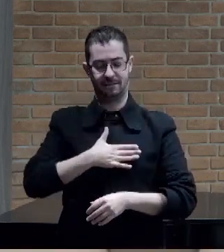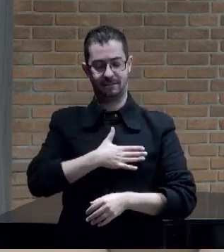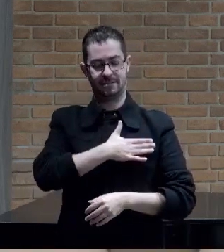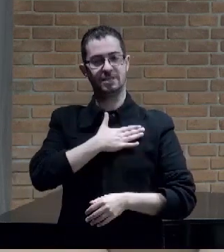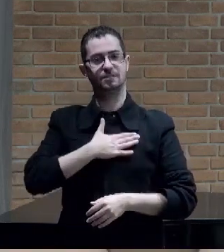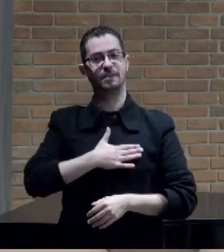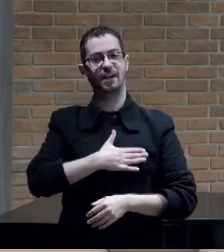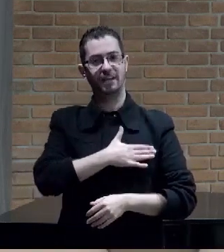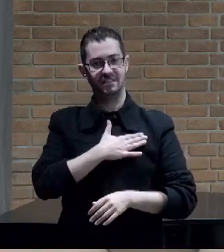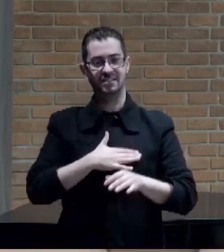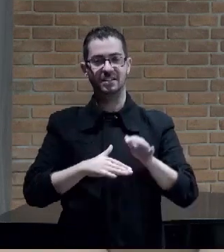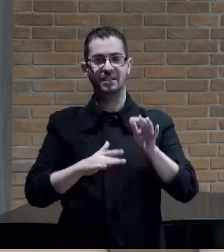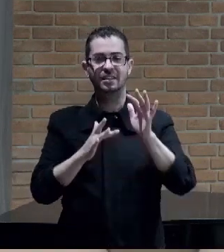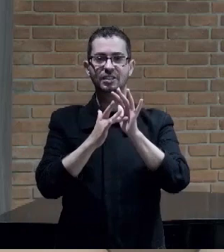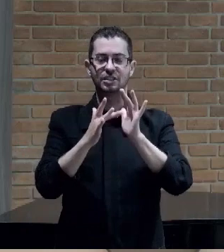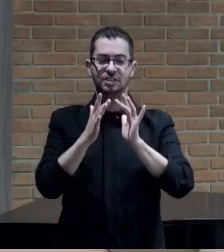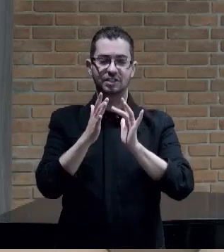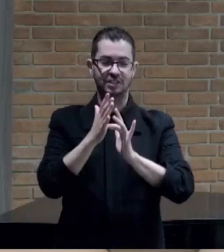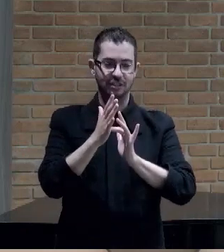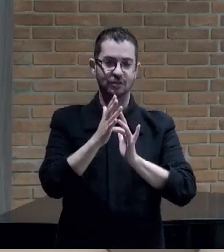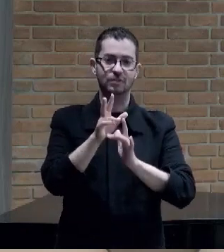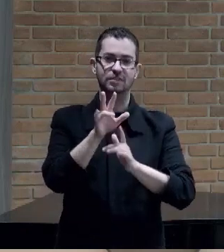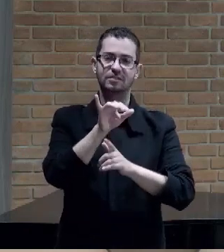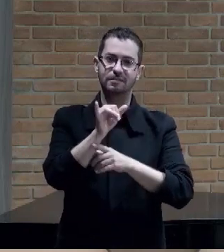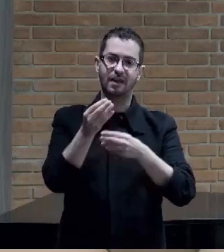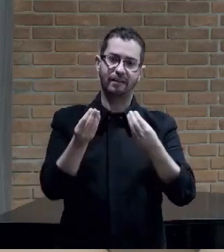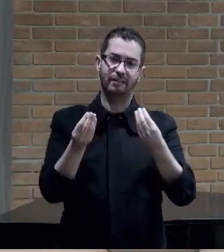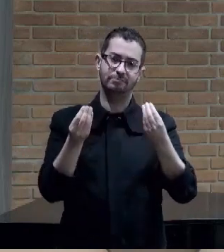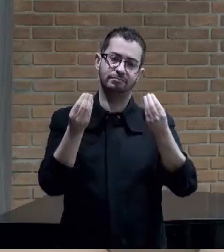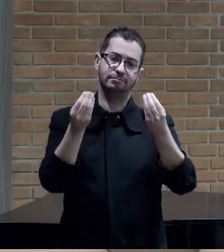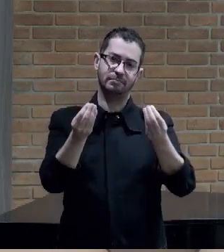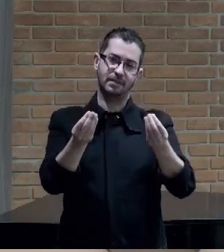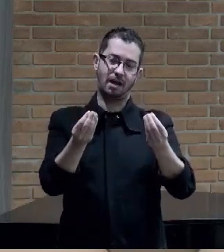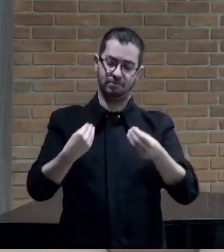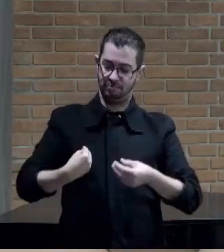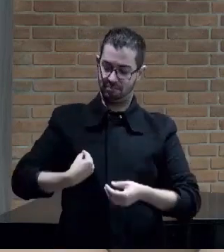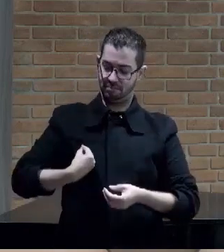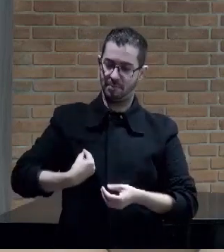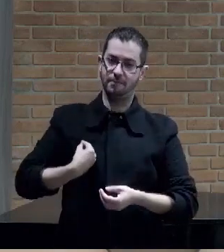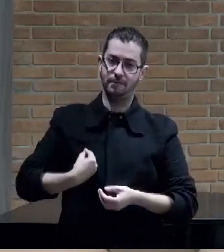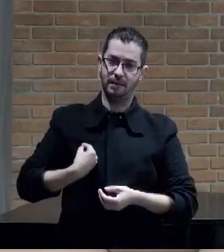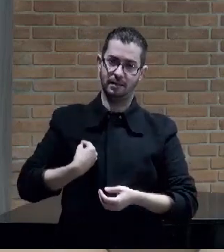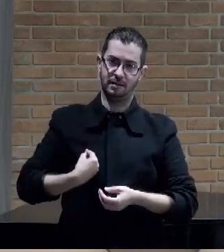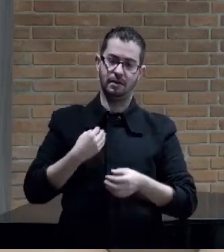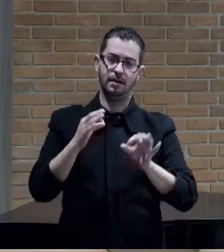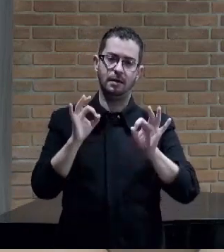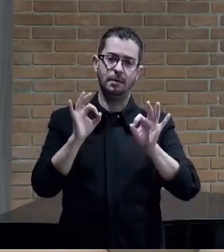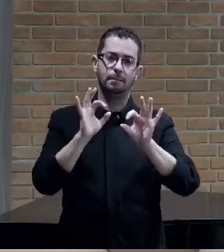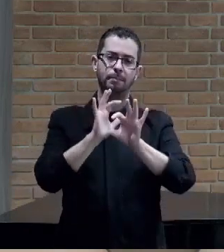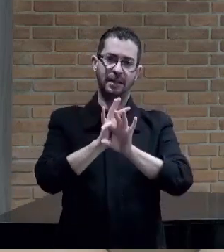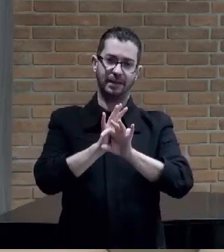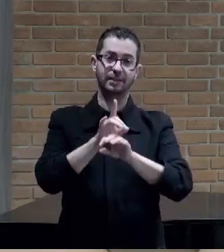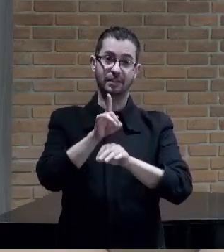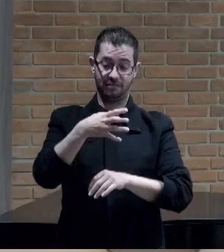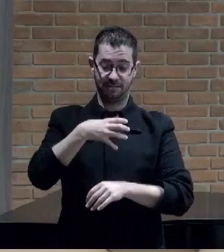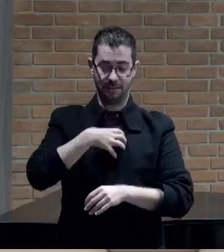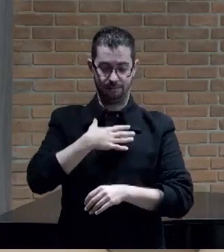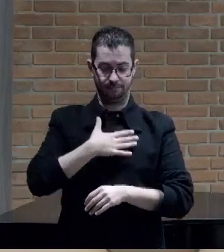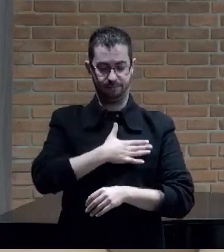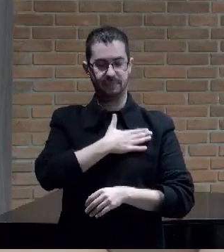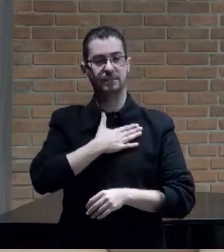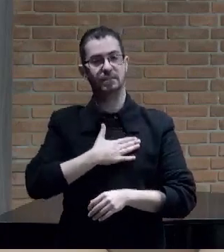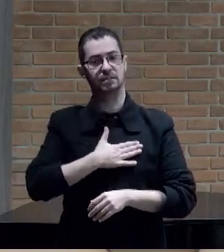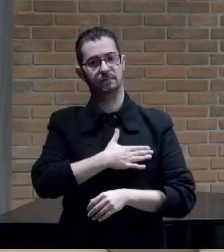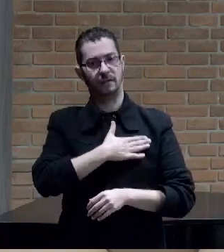Jesus Cristo é quem vai nos trazer uma vida plena que satisfaz.